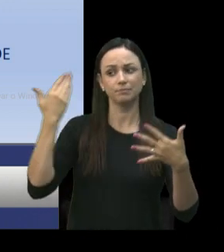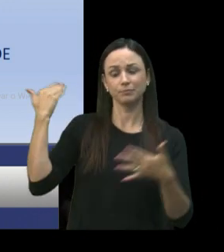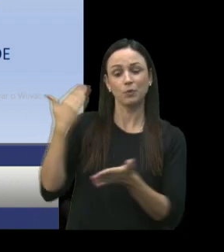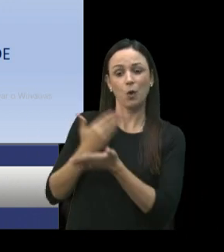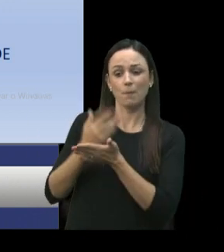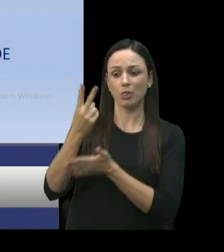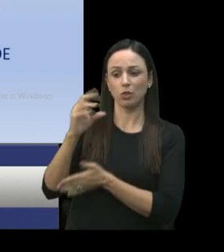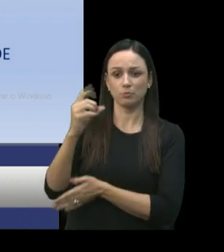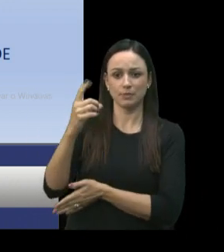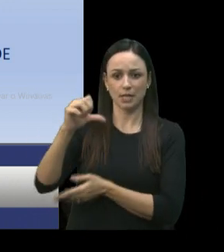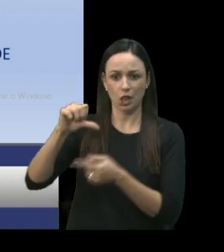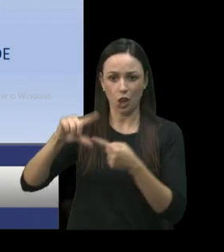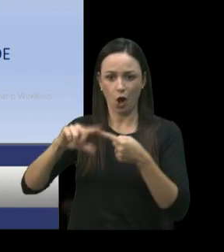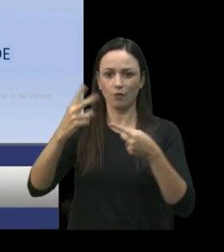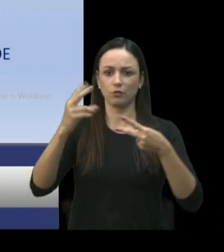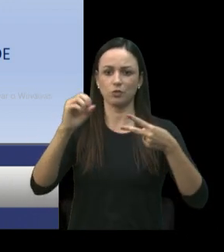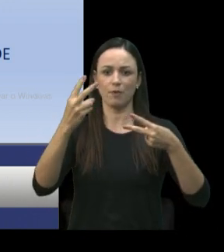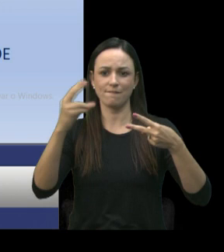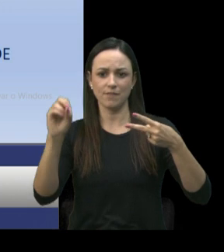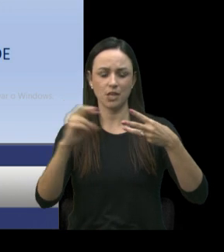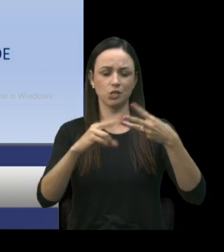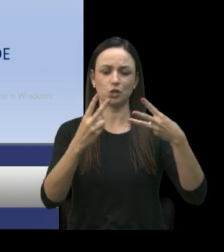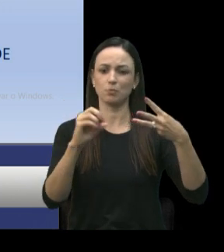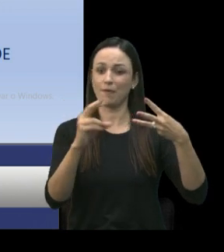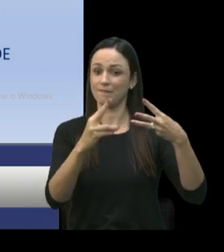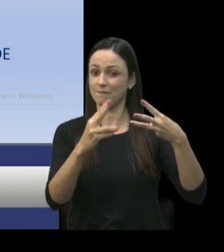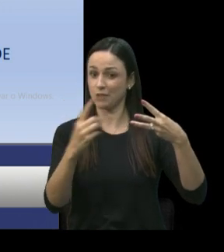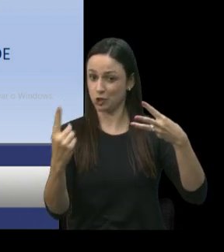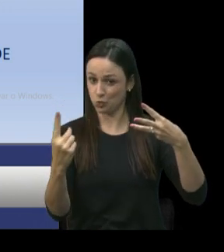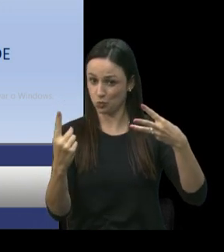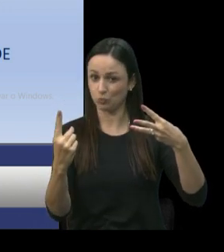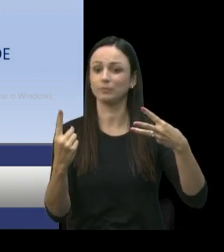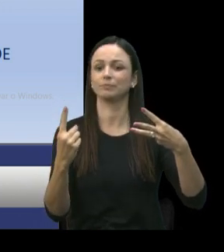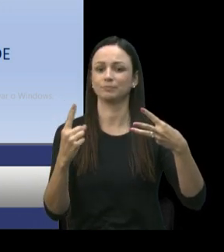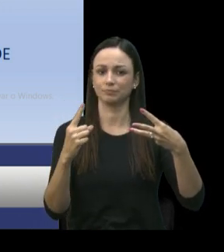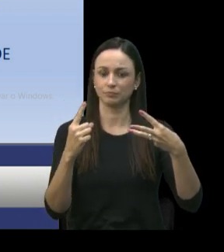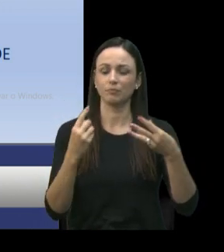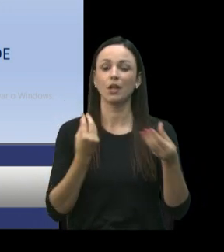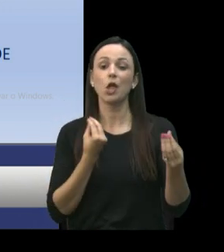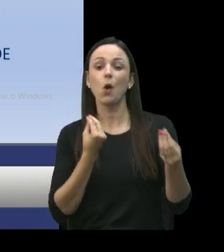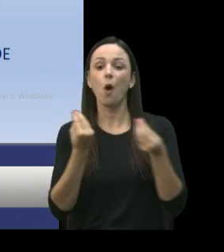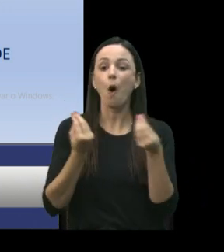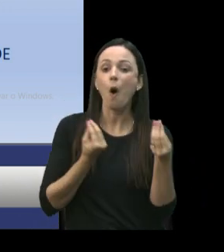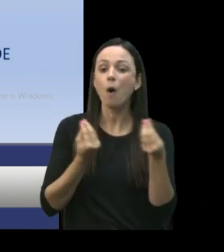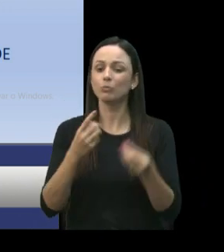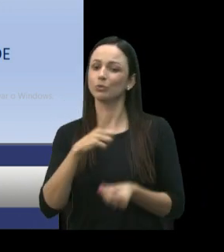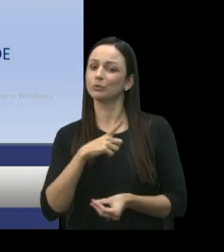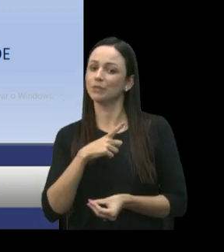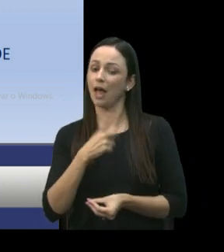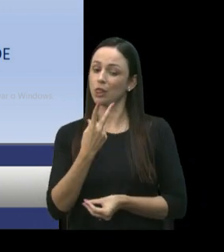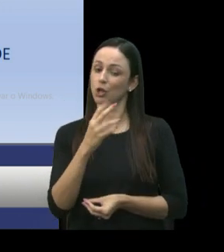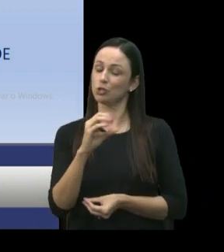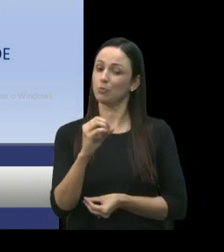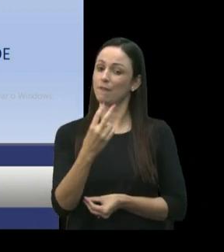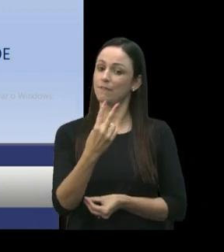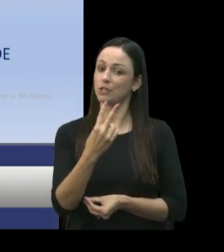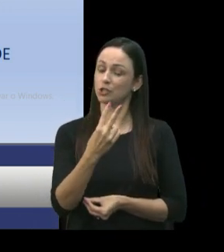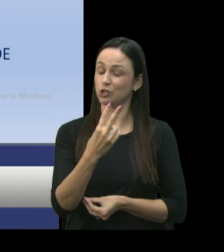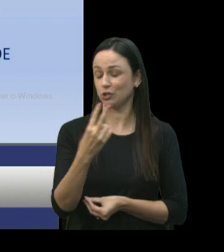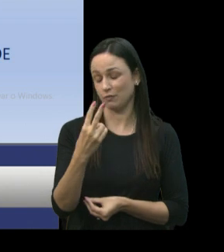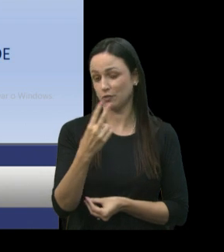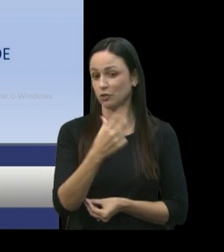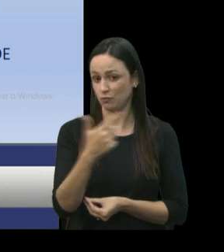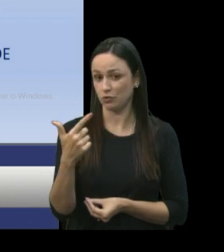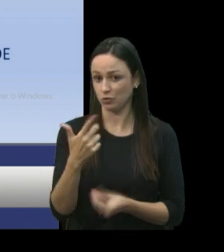2019, 20 e 21, e como ela está agindo em 2022, tá? Como ela está